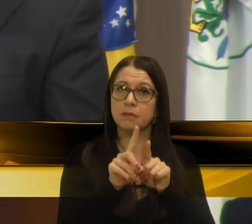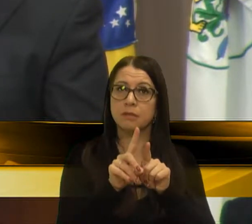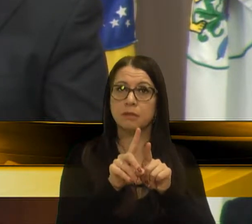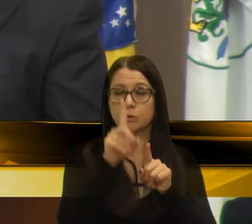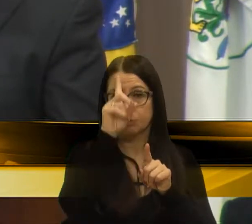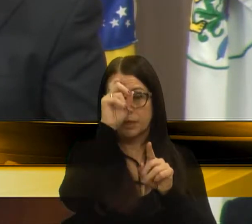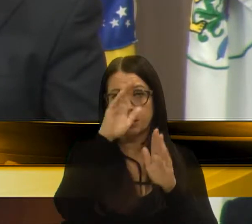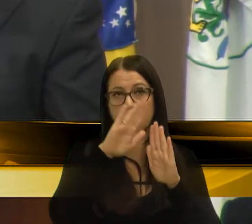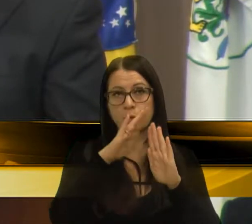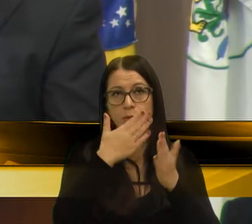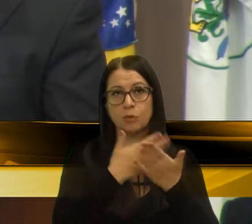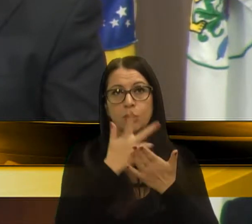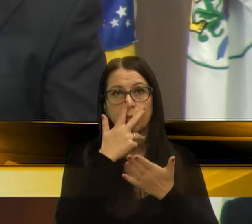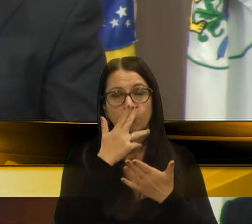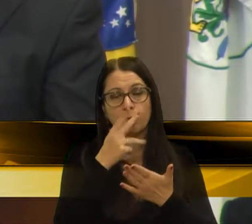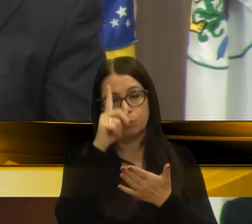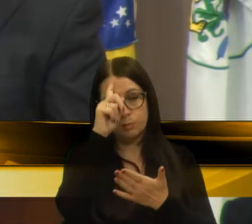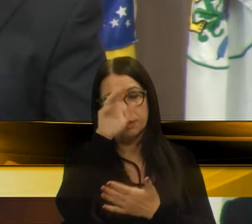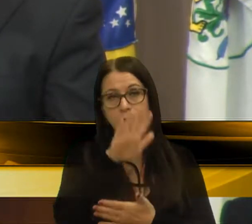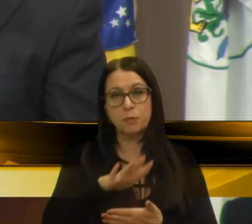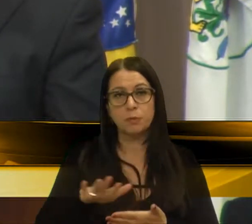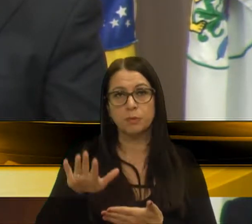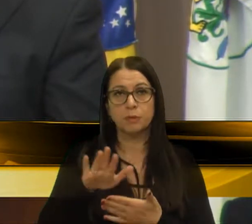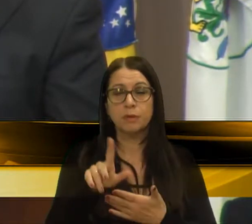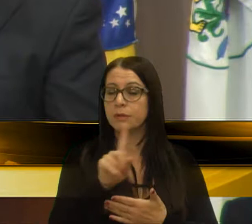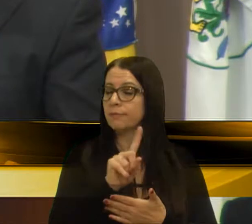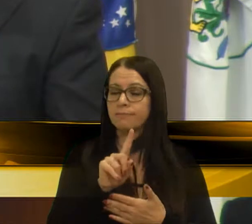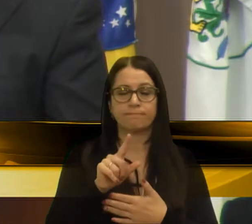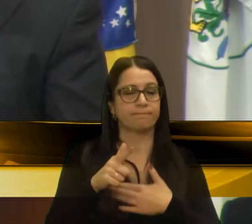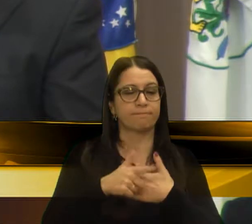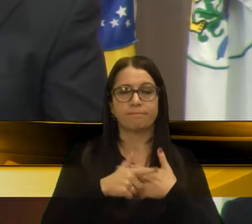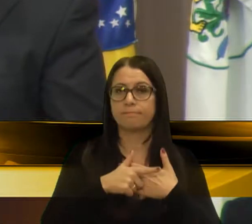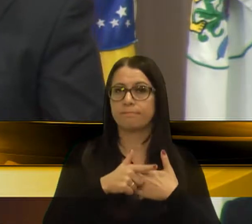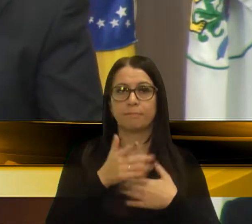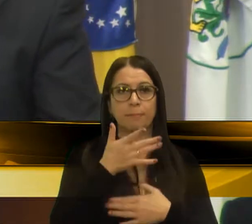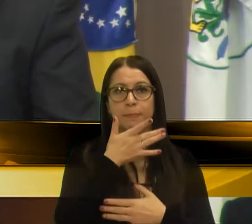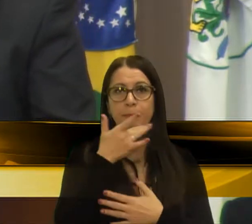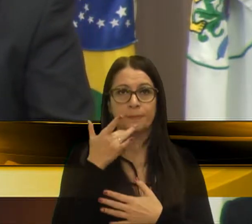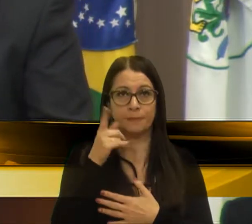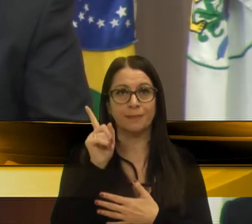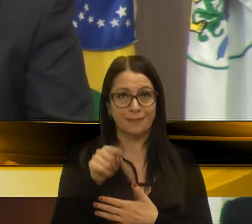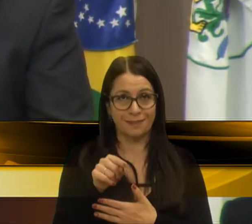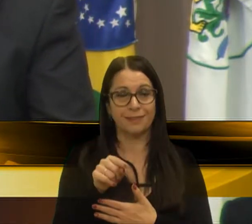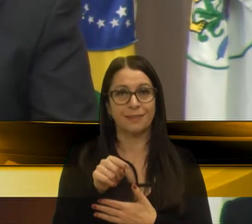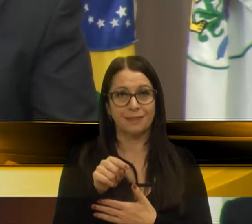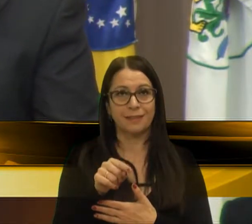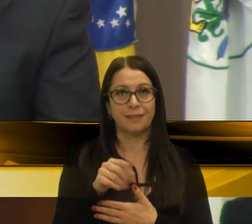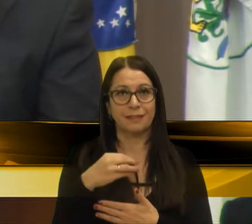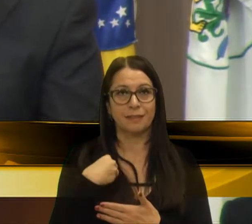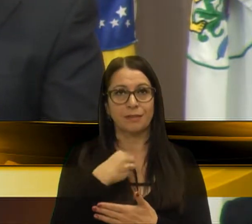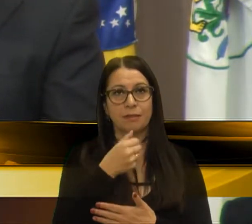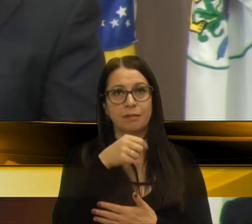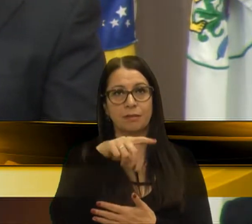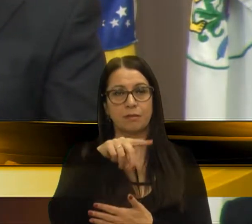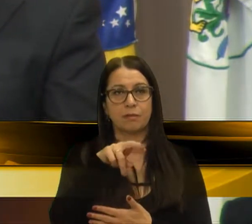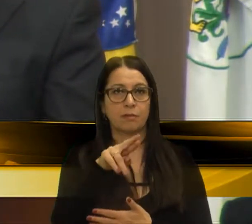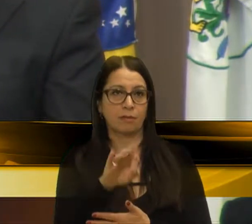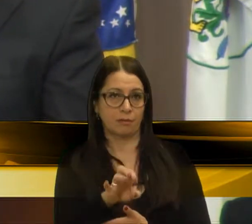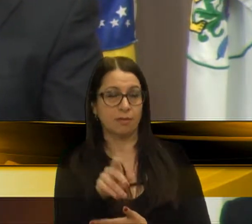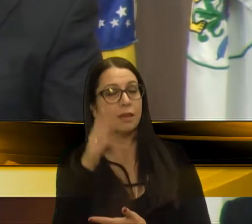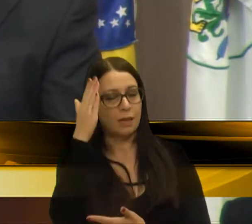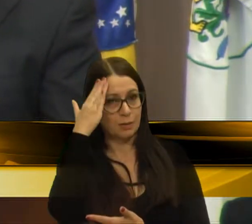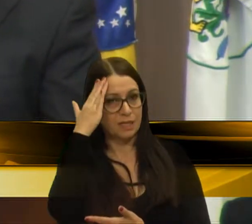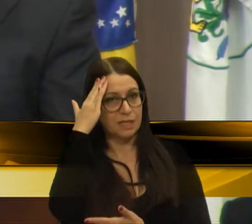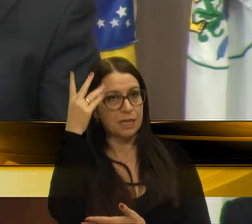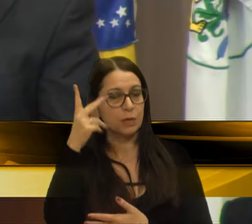hospital-escola, como é o Hospital Geral, não é tarefa fácil, não é, doutor André? Eu sei da